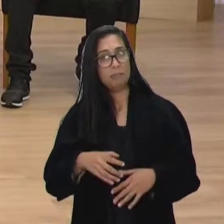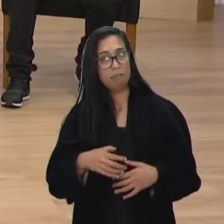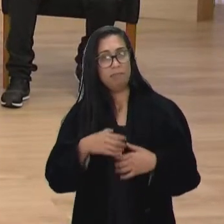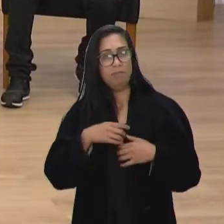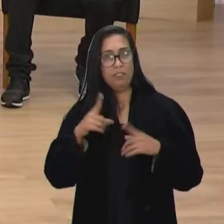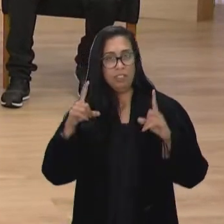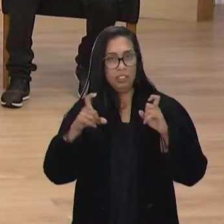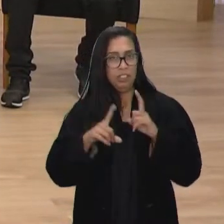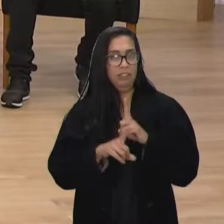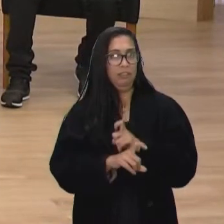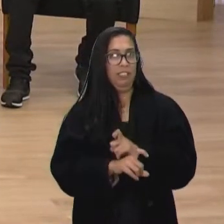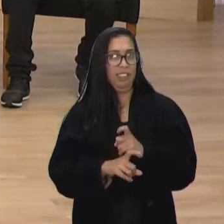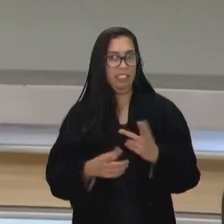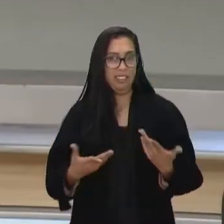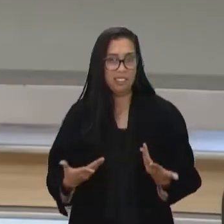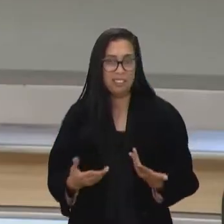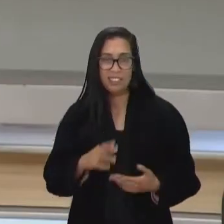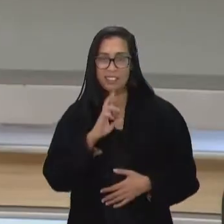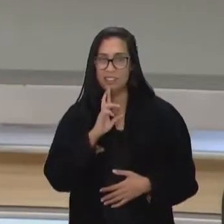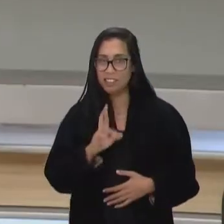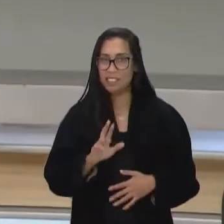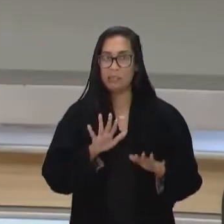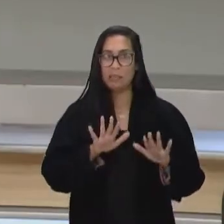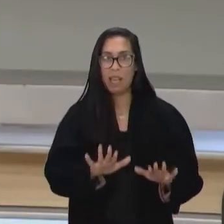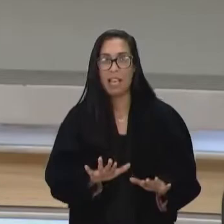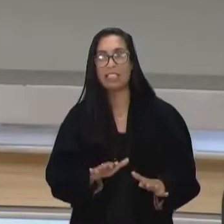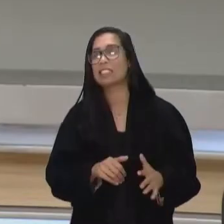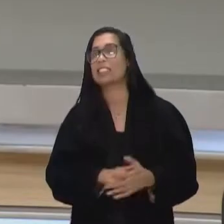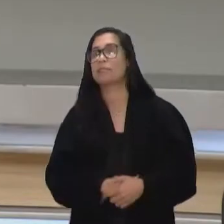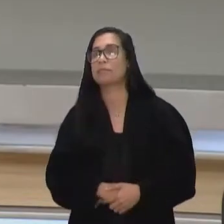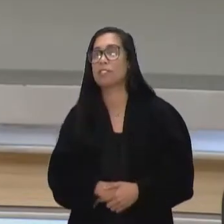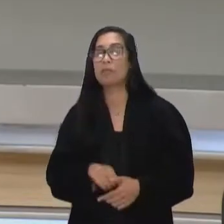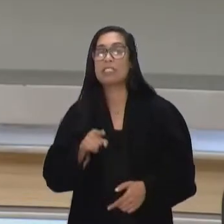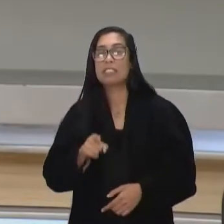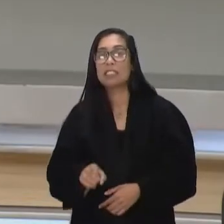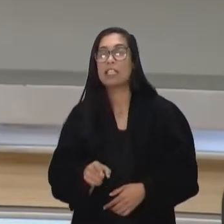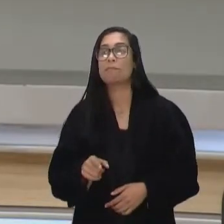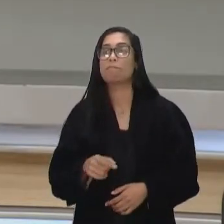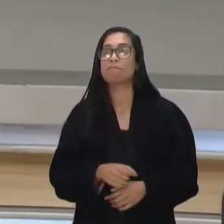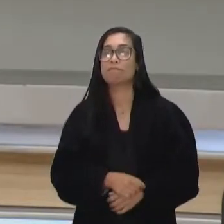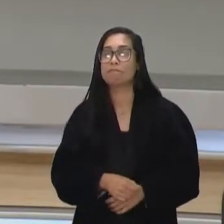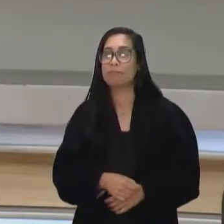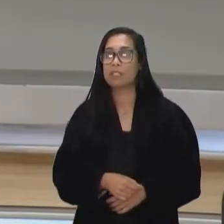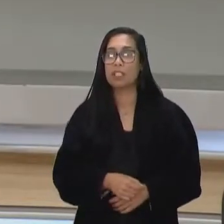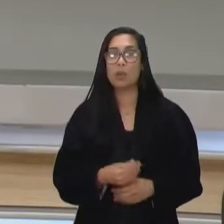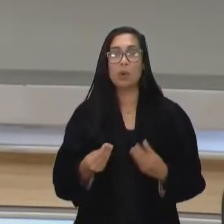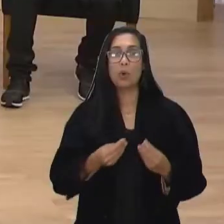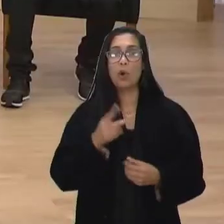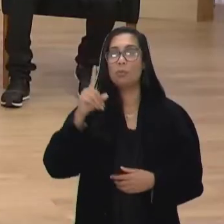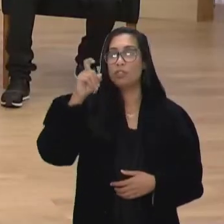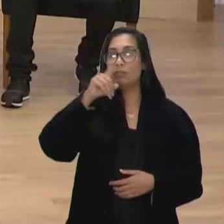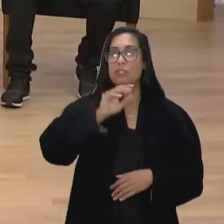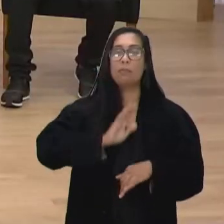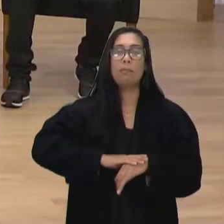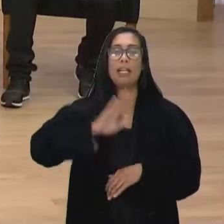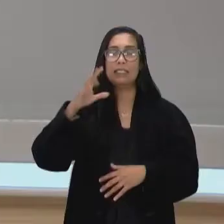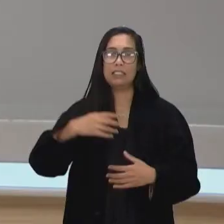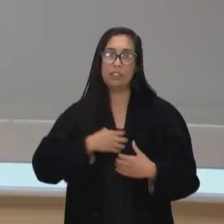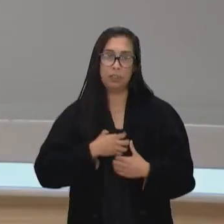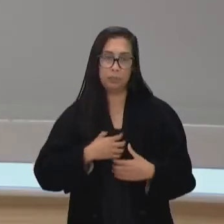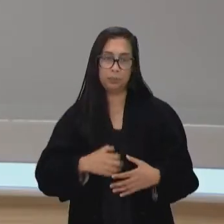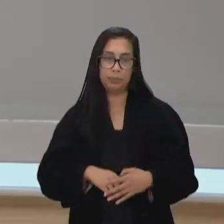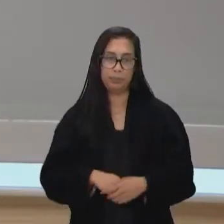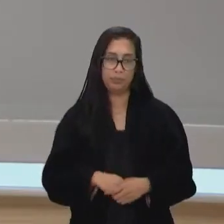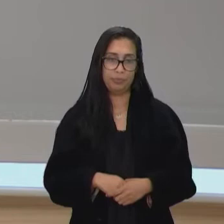sobre dificuldade. Então, quais foram as dificuldades aí que vocês encontraram nesse percurso? Olha, foi